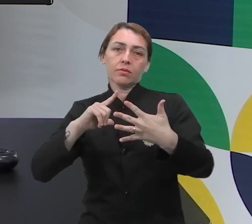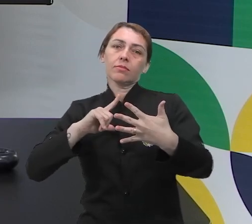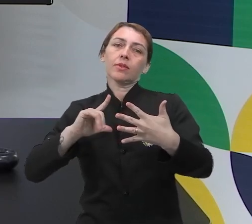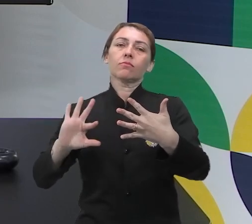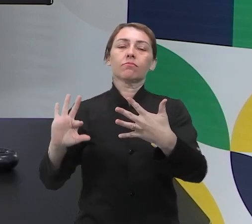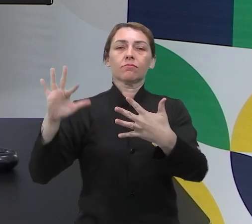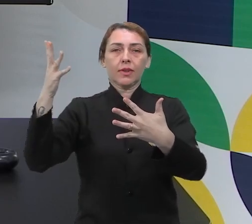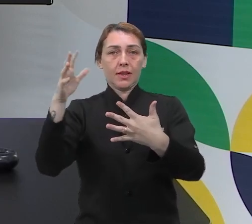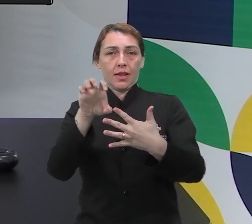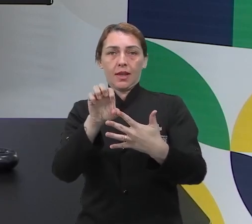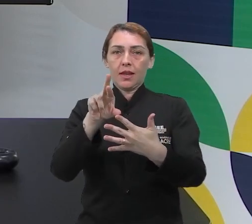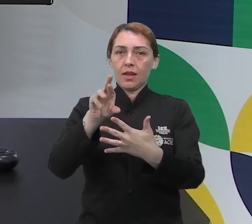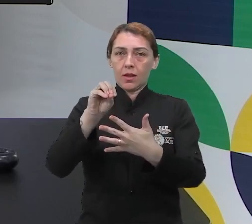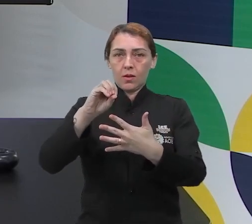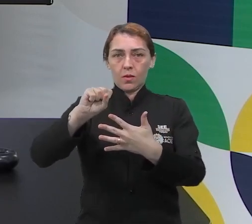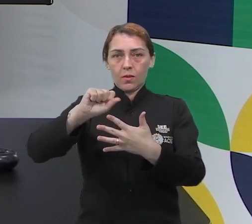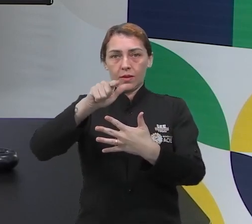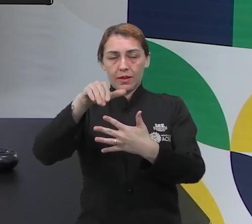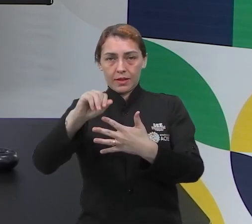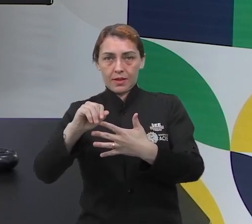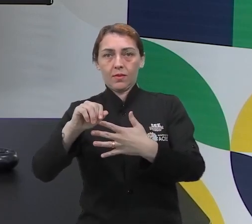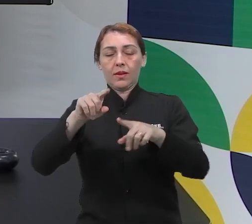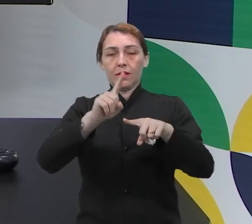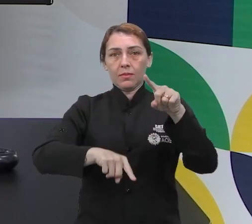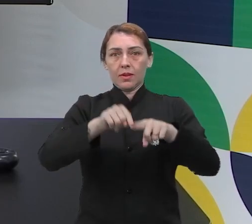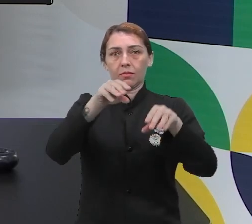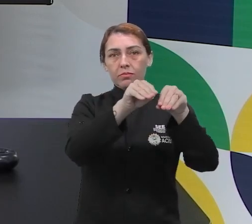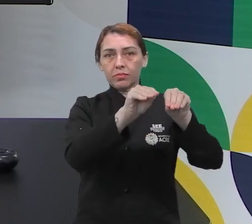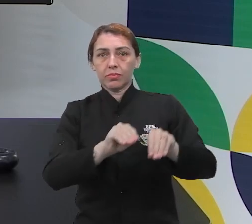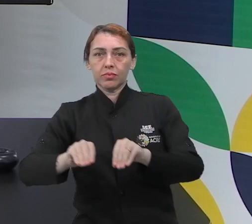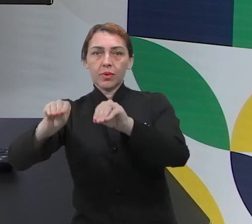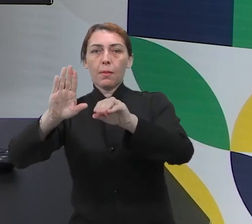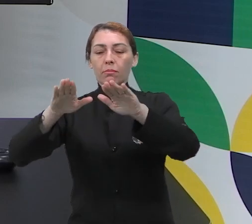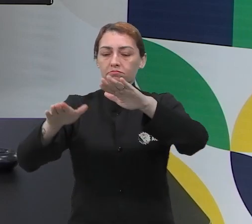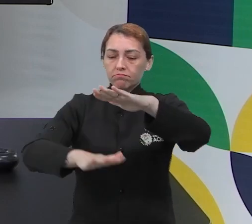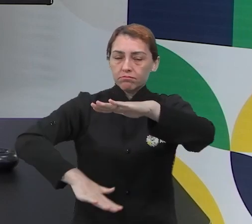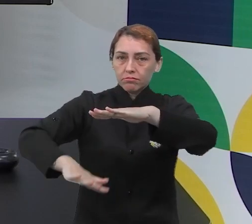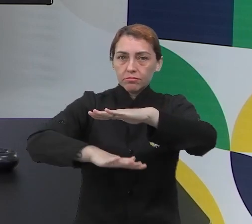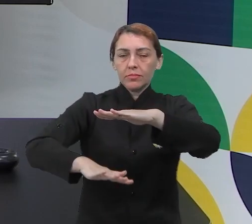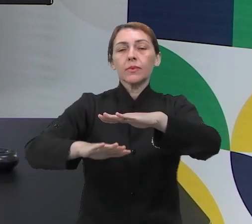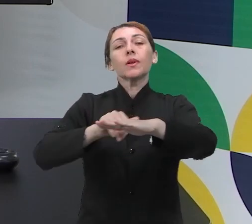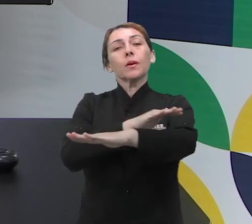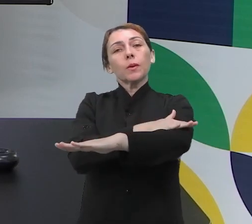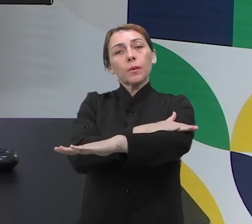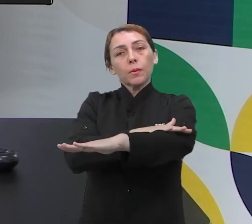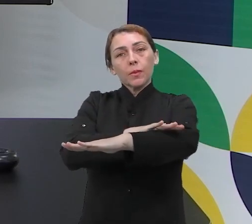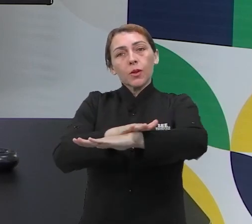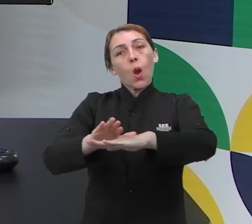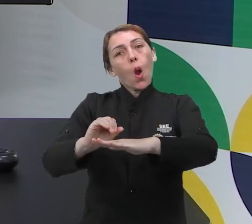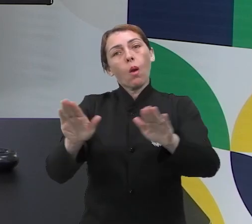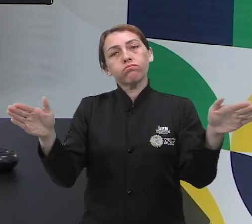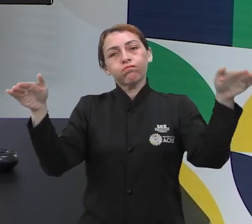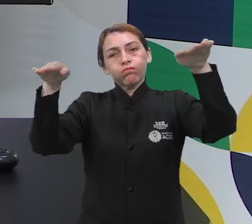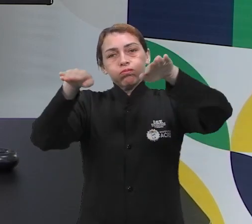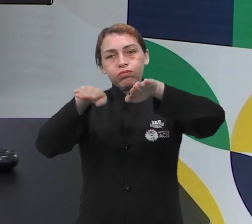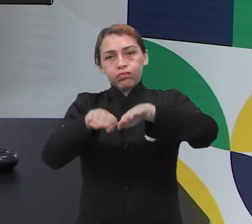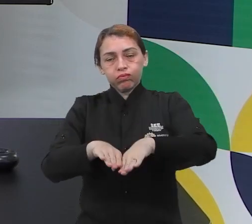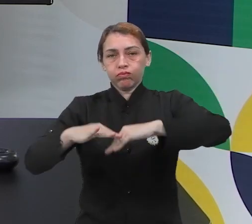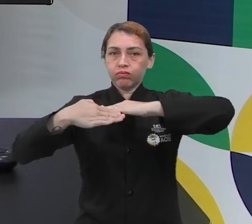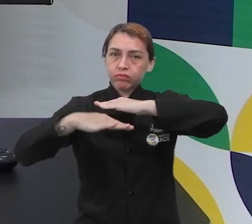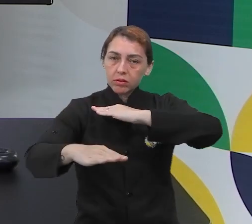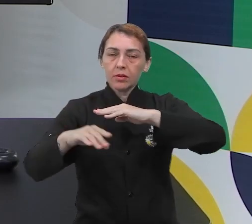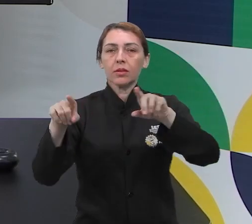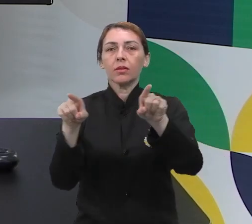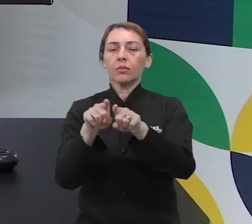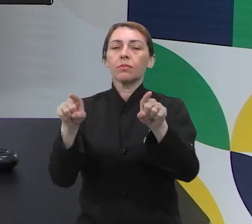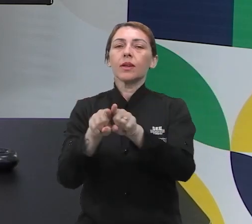erosão. Né? E esse material ele é transportado para as áreas mais baixas, que pode ser planície ou depressão. Tá? Então, a